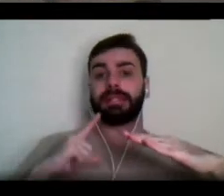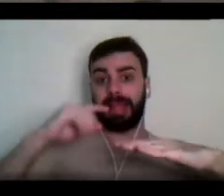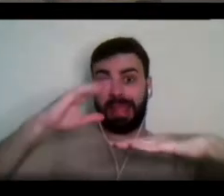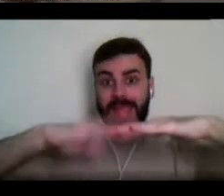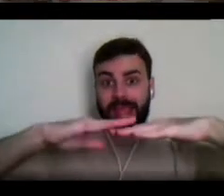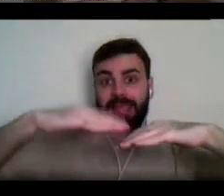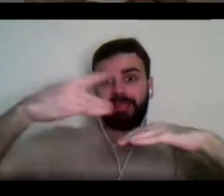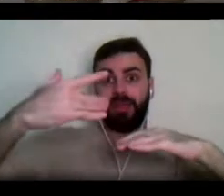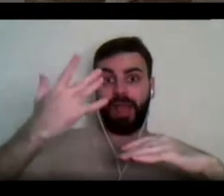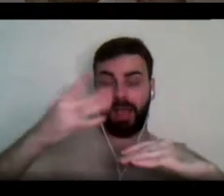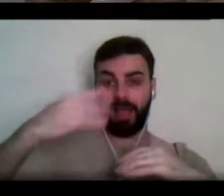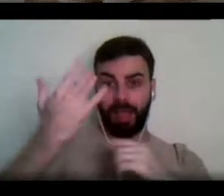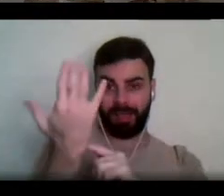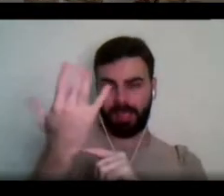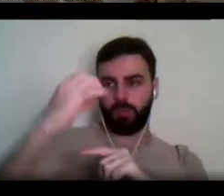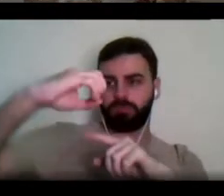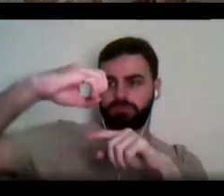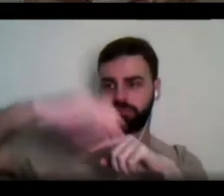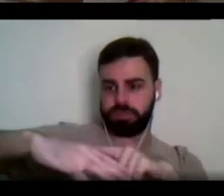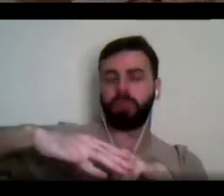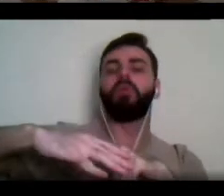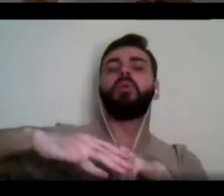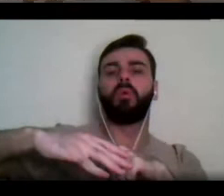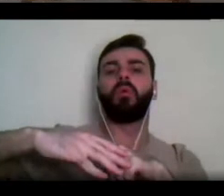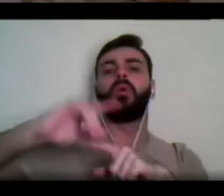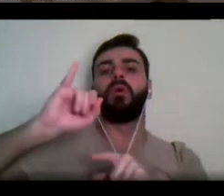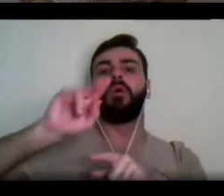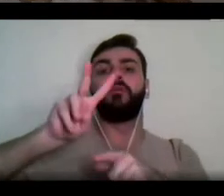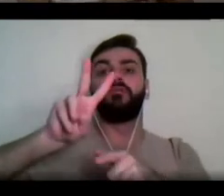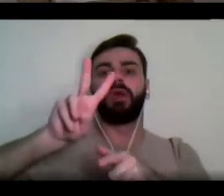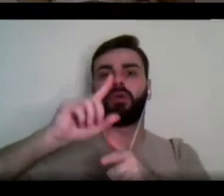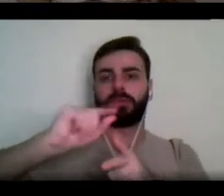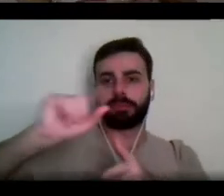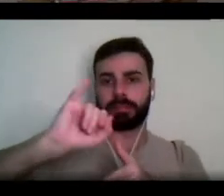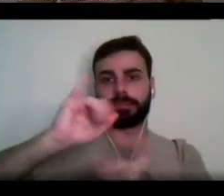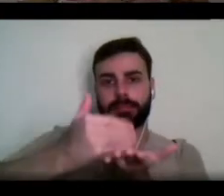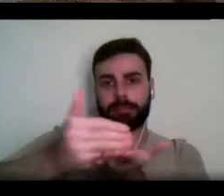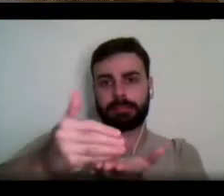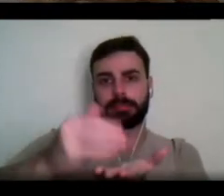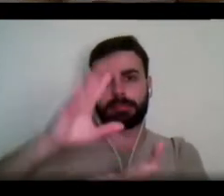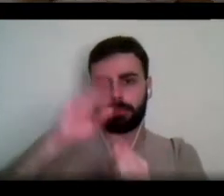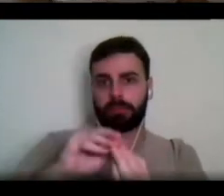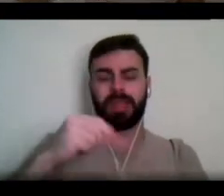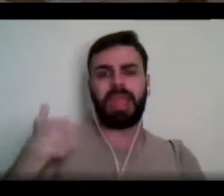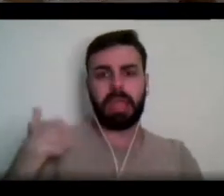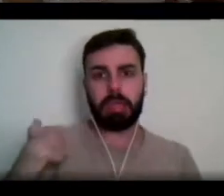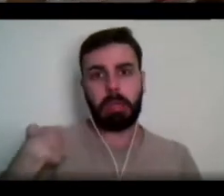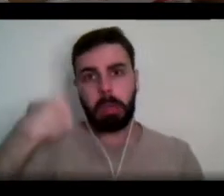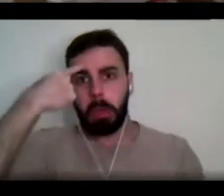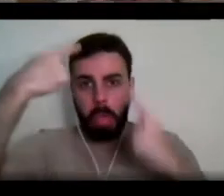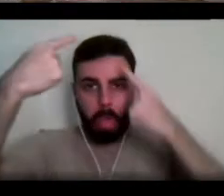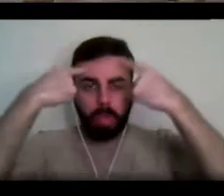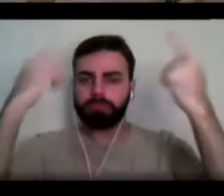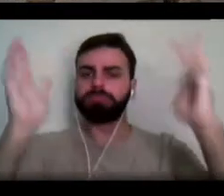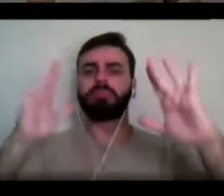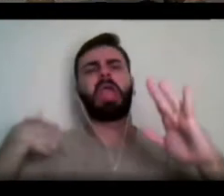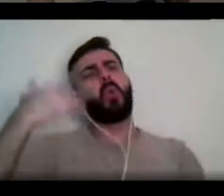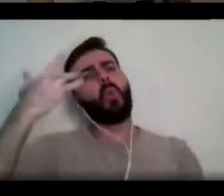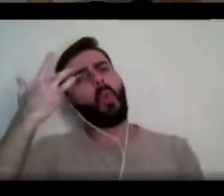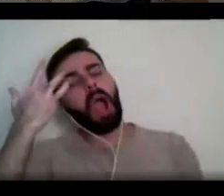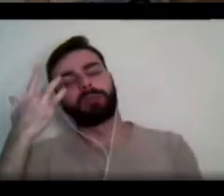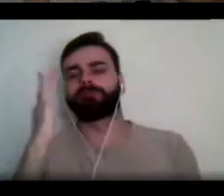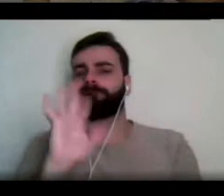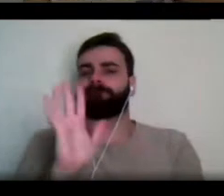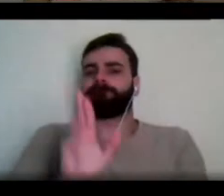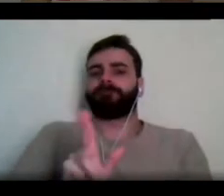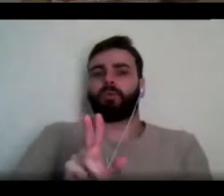uma velocidade inicial igual a 0. Então, isso está escrito no exercício. Então, eu não suponho nada. Nunca, jamais. Ah,